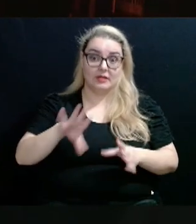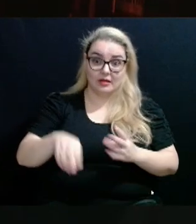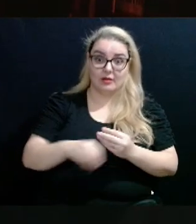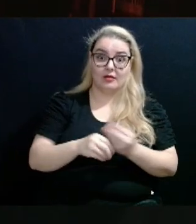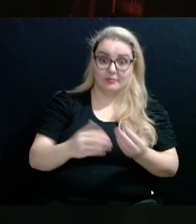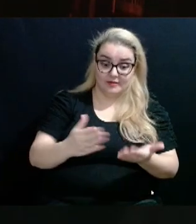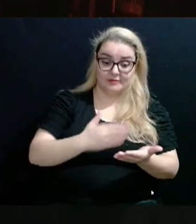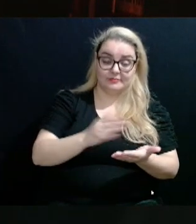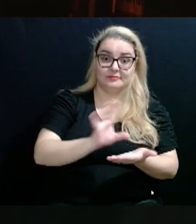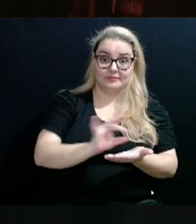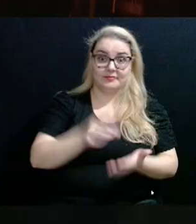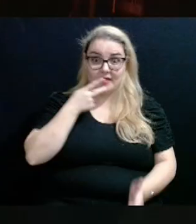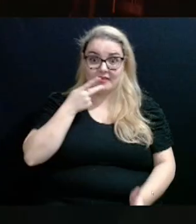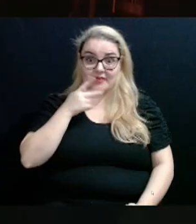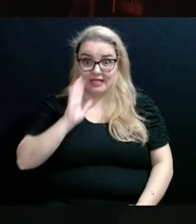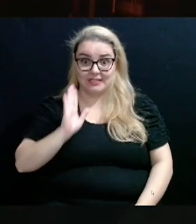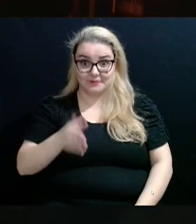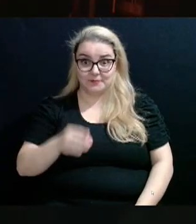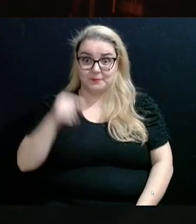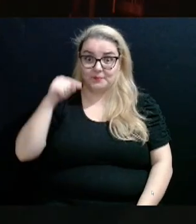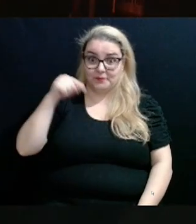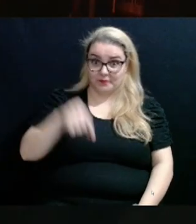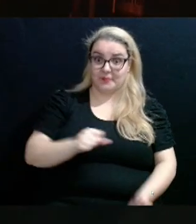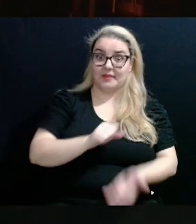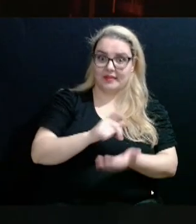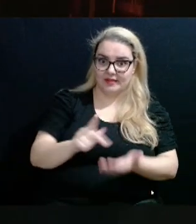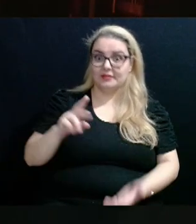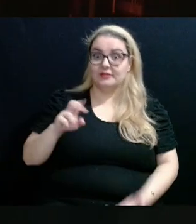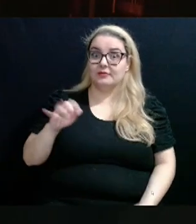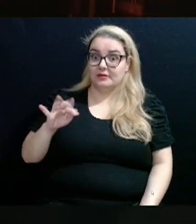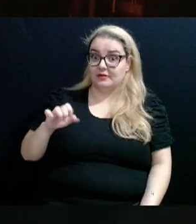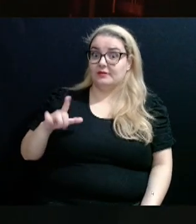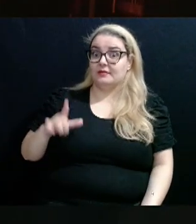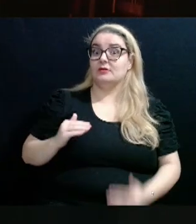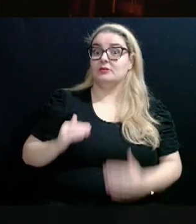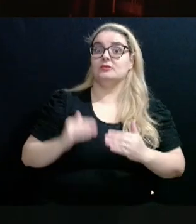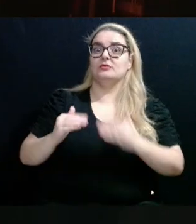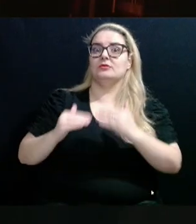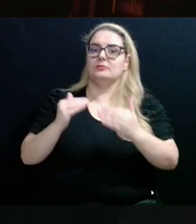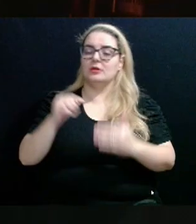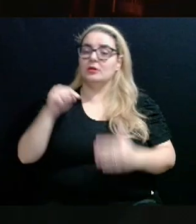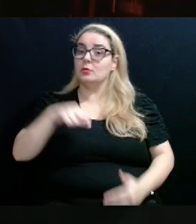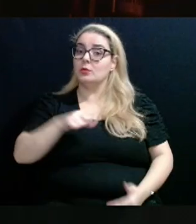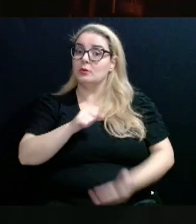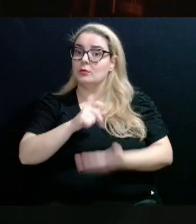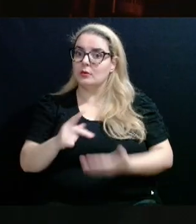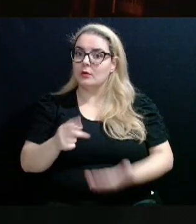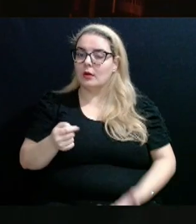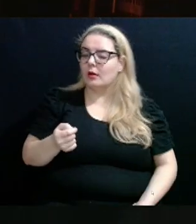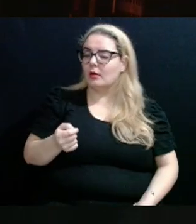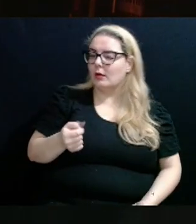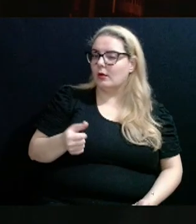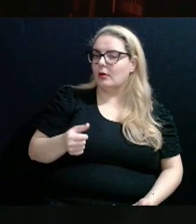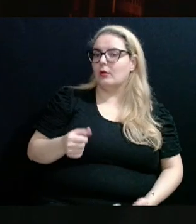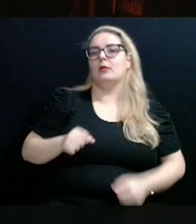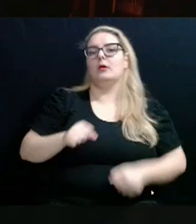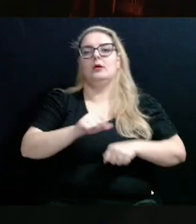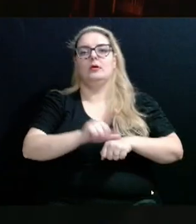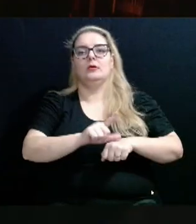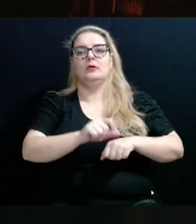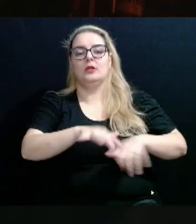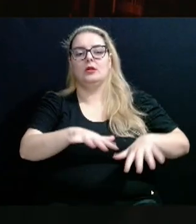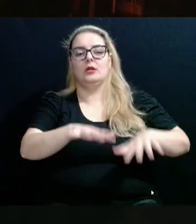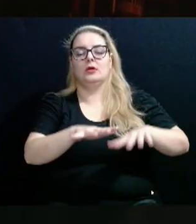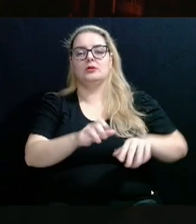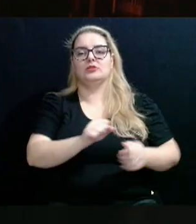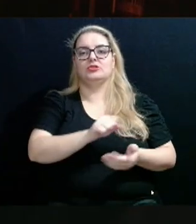esse aplicativo que o Rafael desenvolveu. E esse aplicativo está quase na loja de aplicativos, viu? Olha, vai fazer muito sucesso,